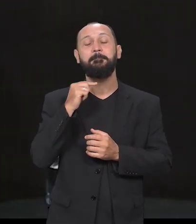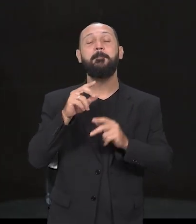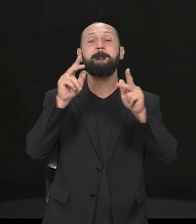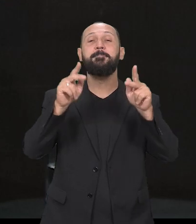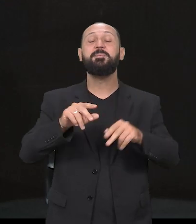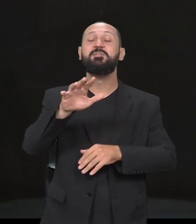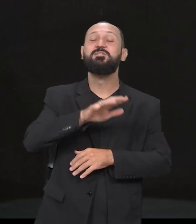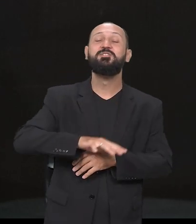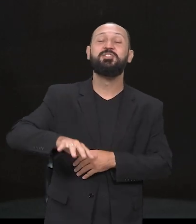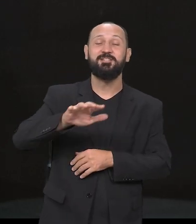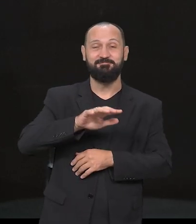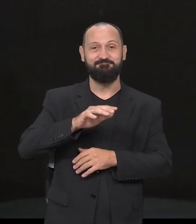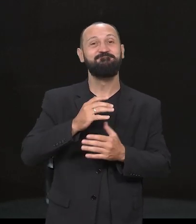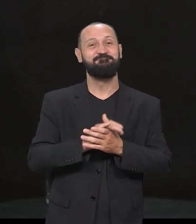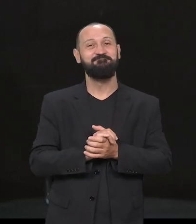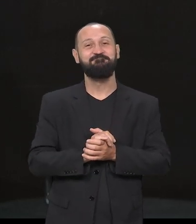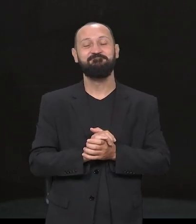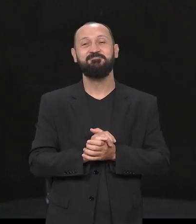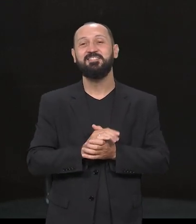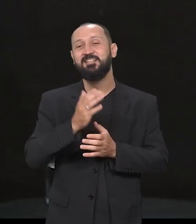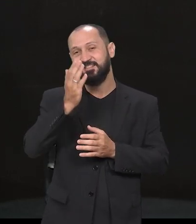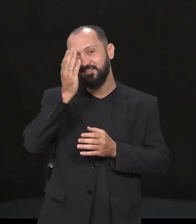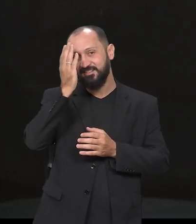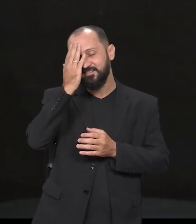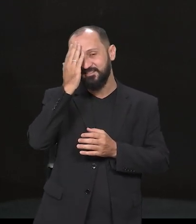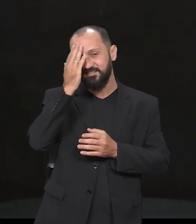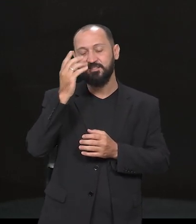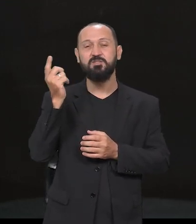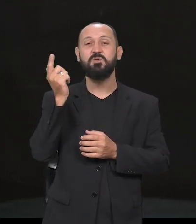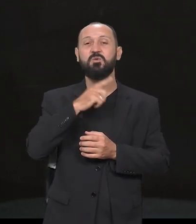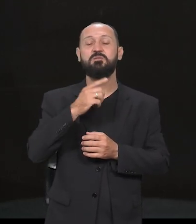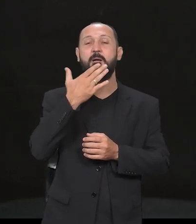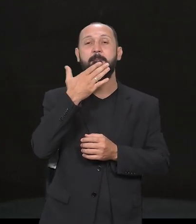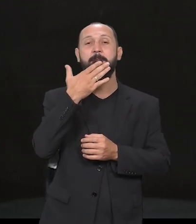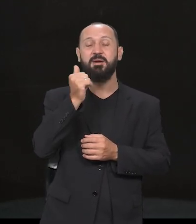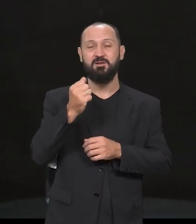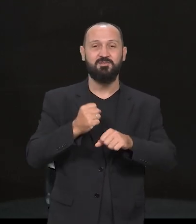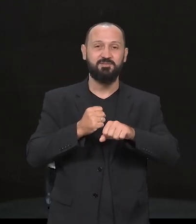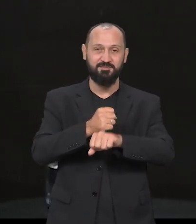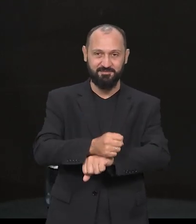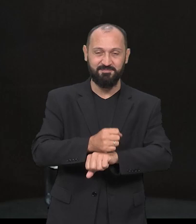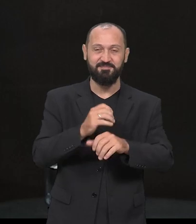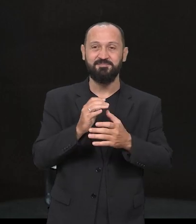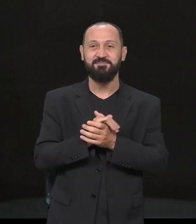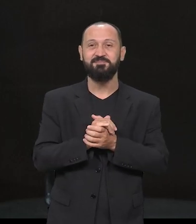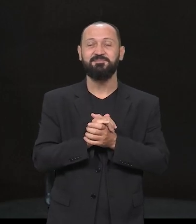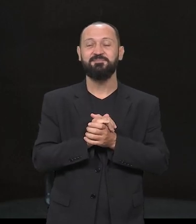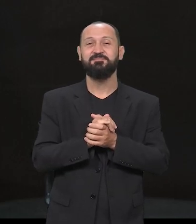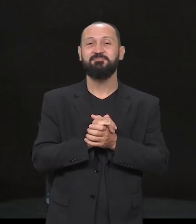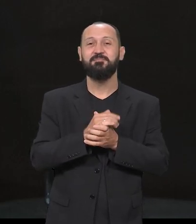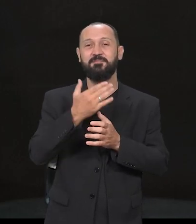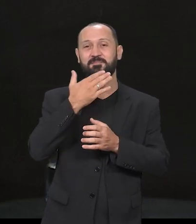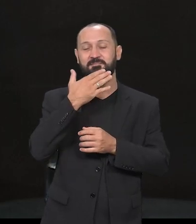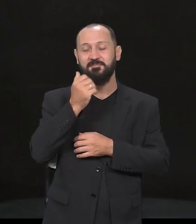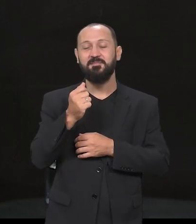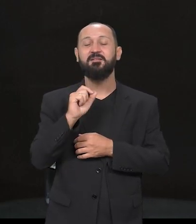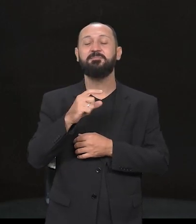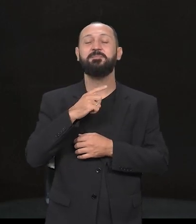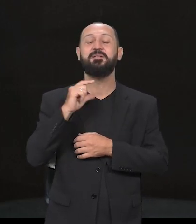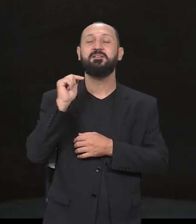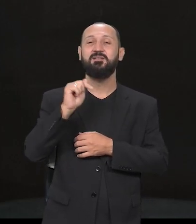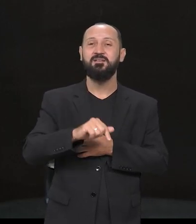Para a população, assim, em geral, é saber que a gente sempre dá o nosso melhor, né? O nosso melhor